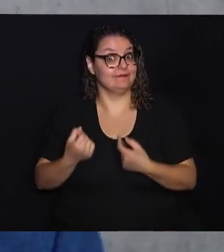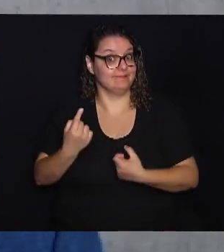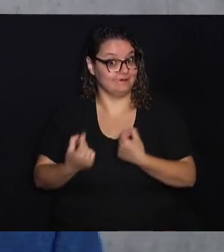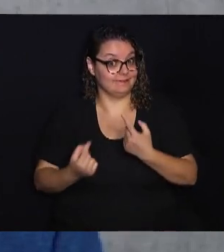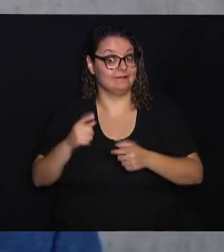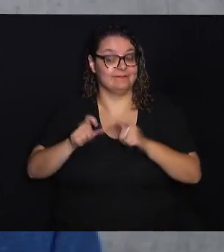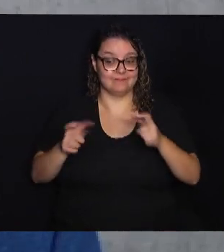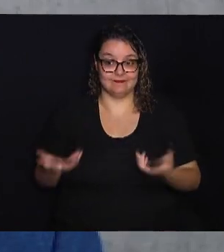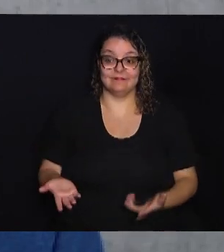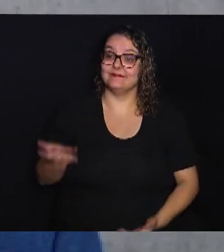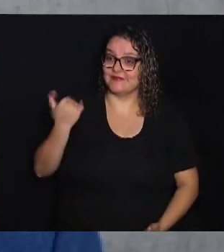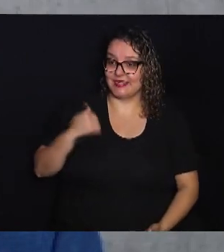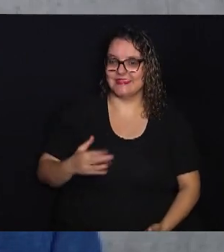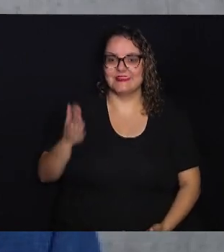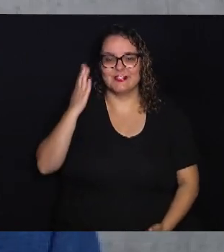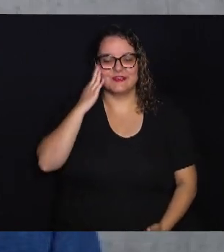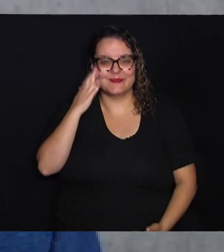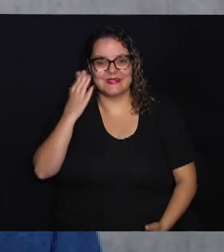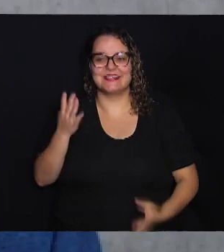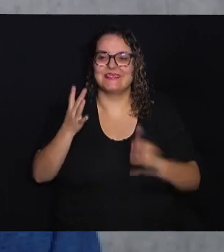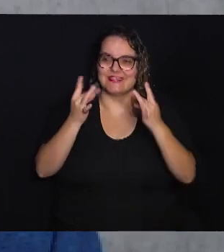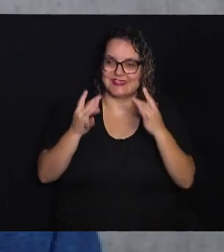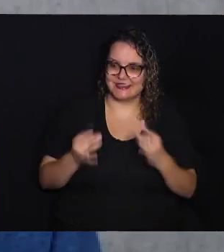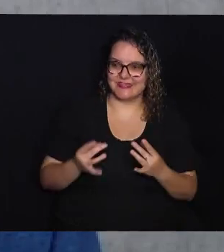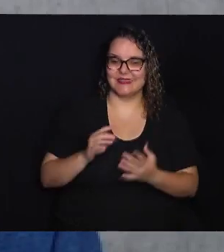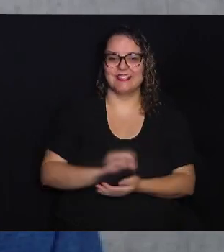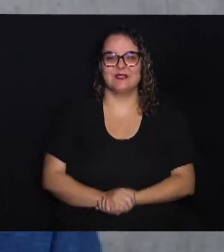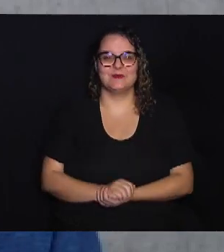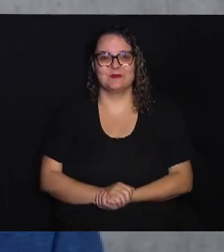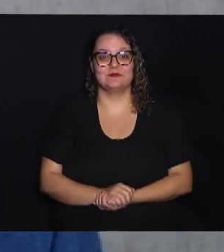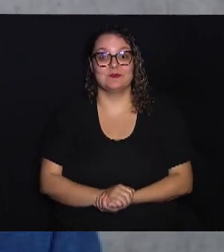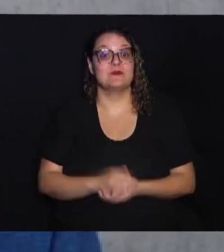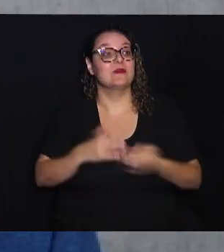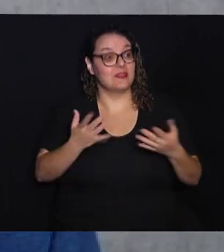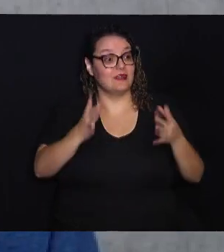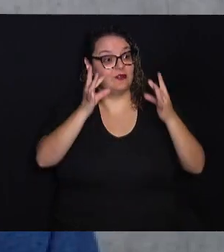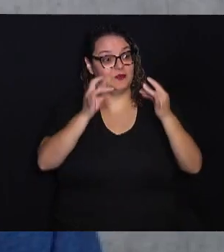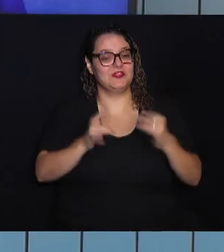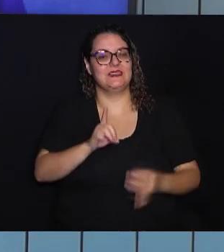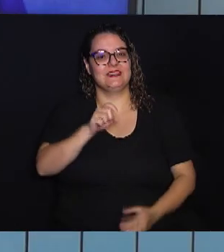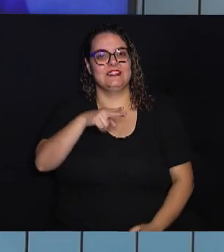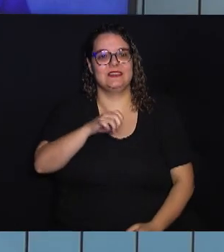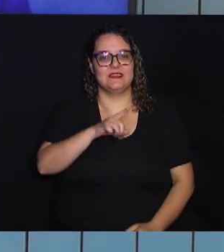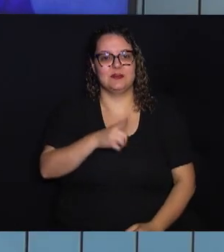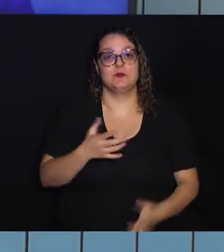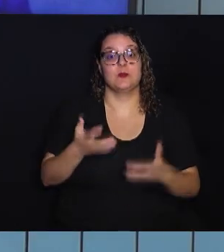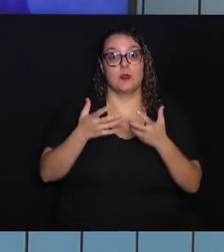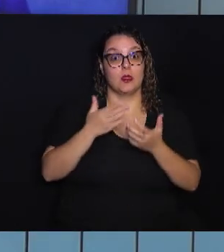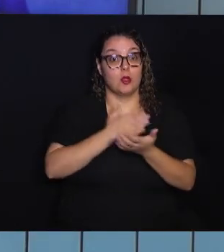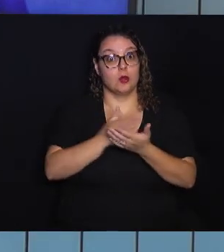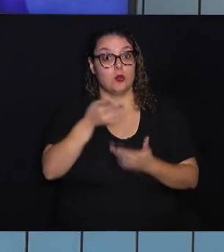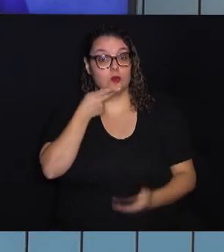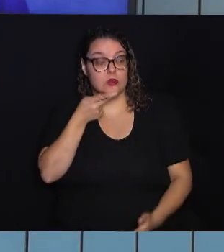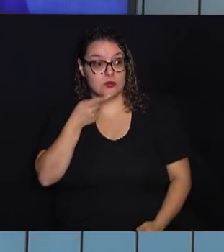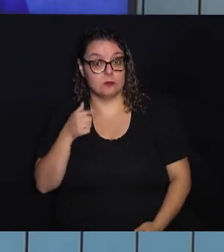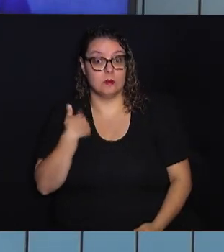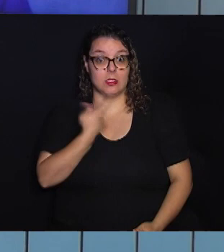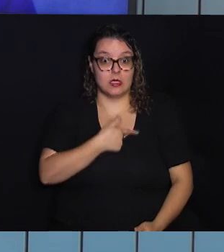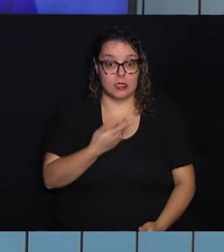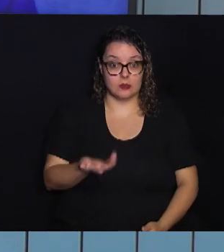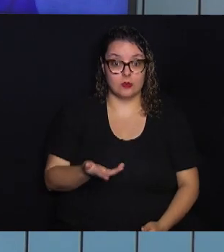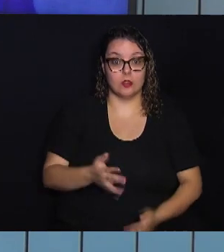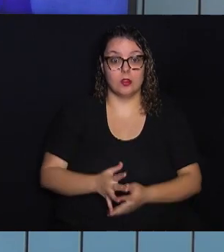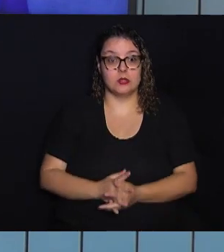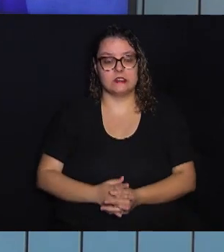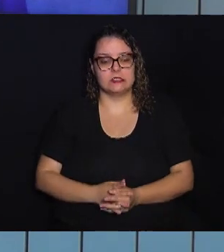de certa forma, até polêmico para algumas pessoas, né? Mas vamos lá para desmistificar isso. Vamos desmistificar então, Daniel. Queria que